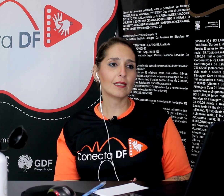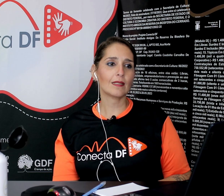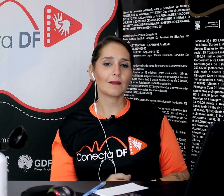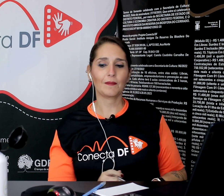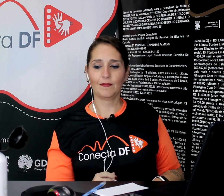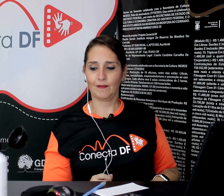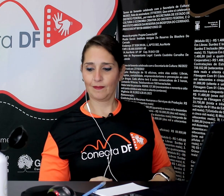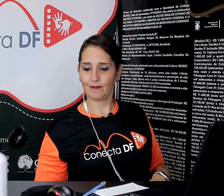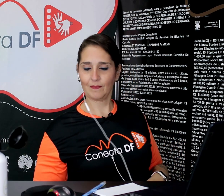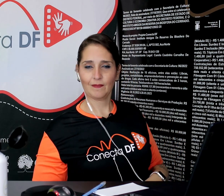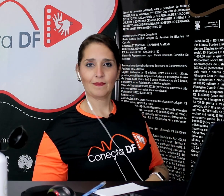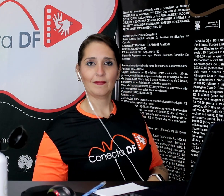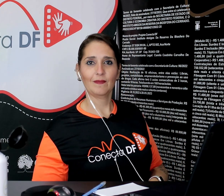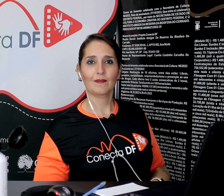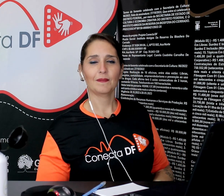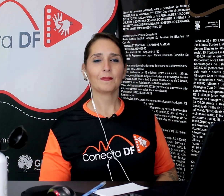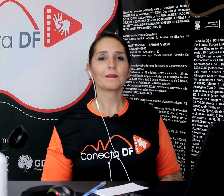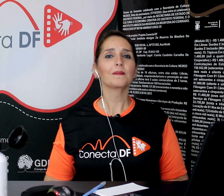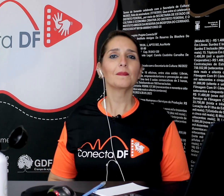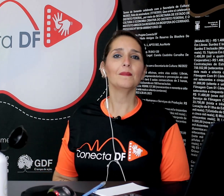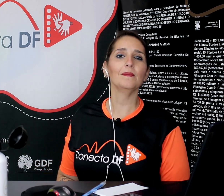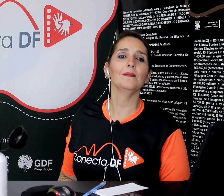Edines.